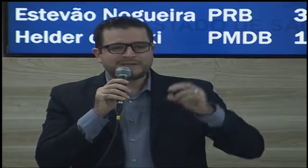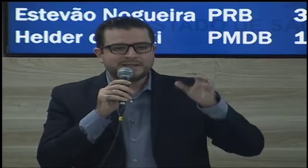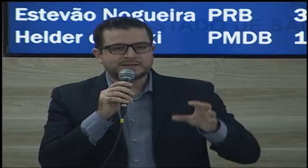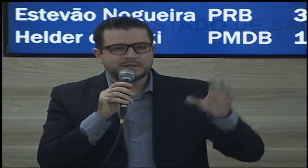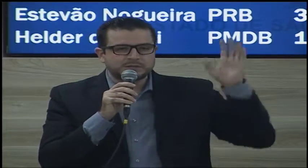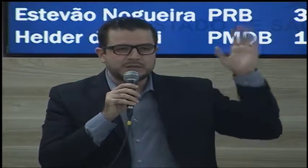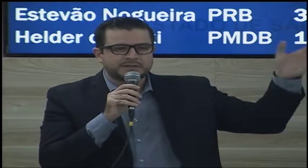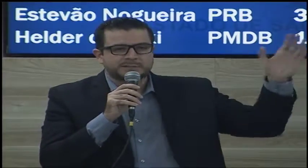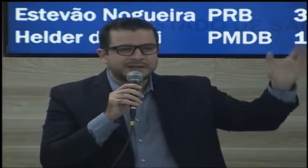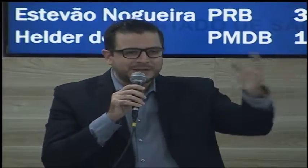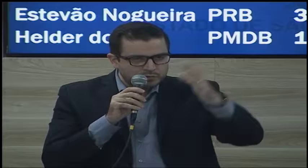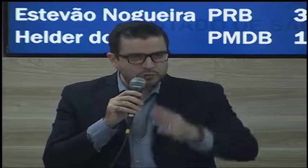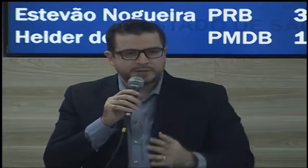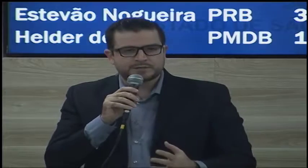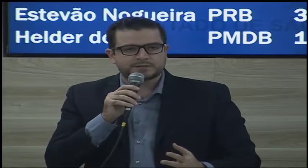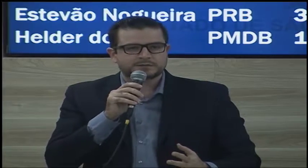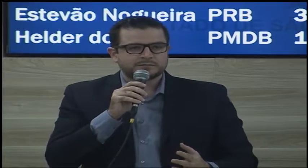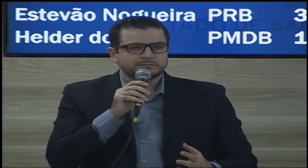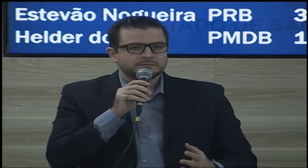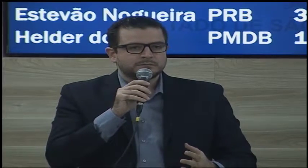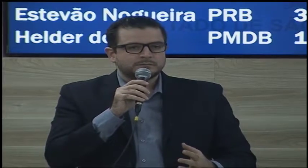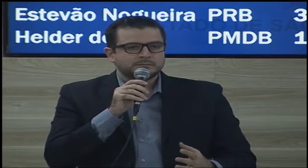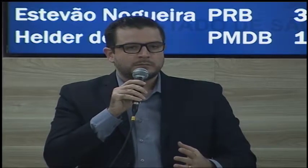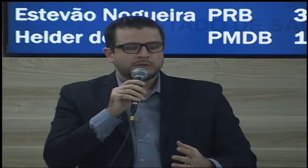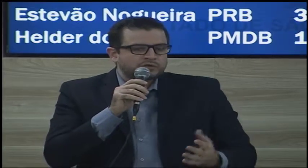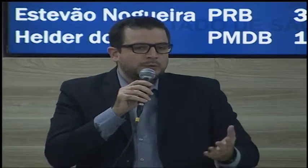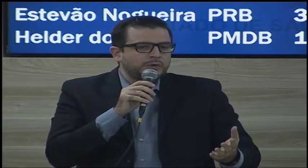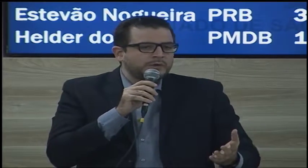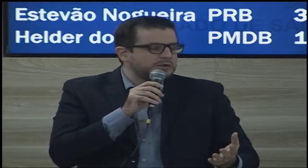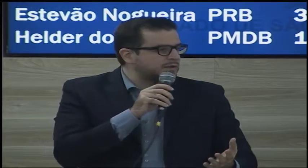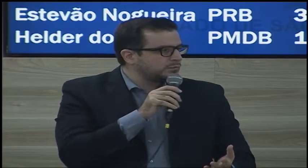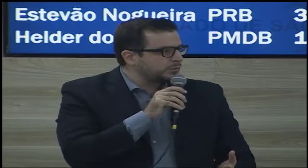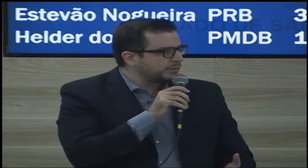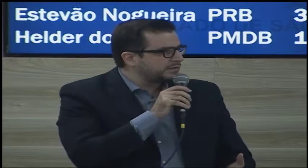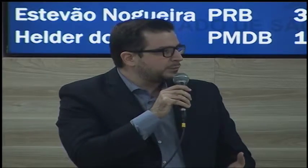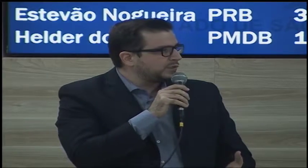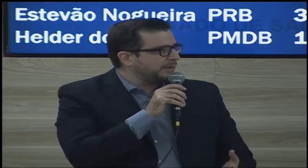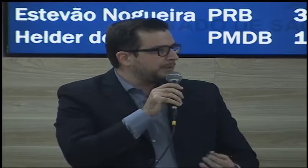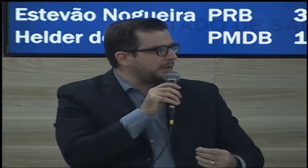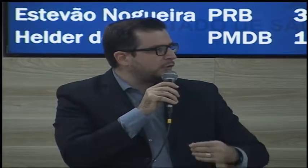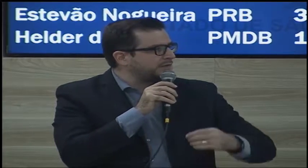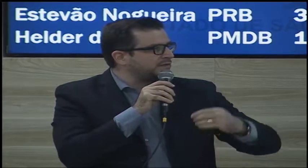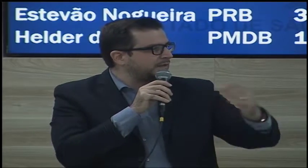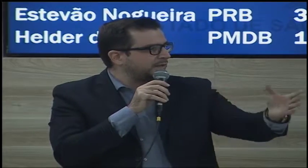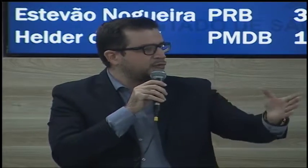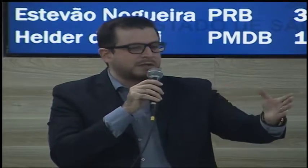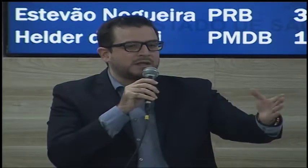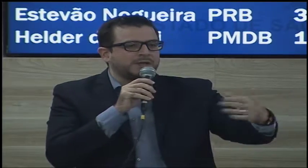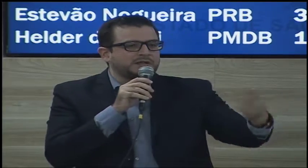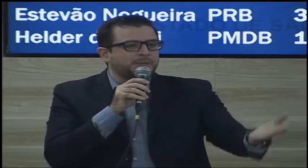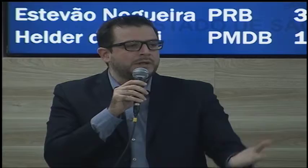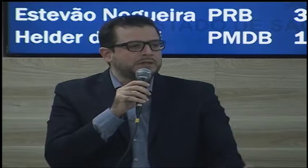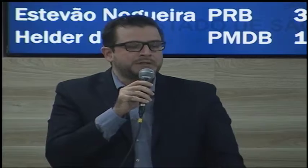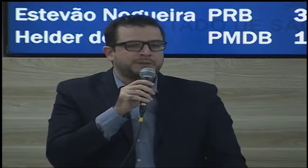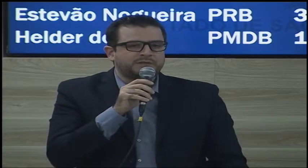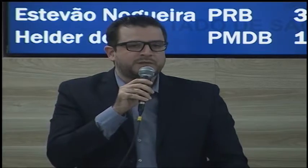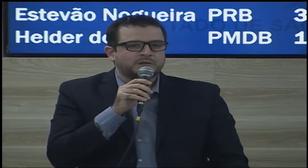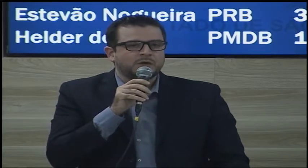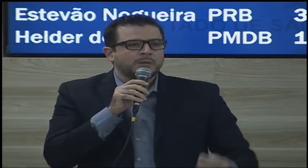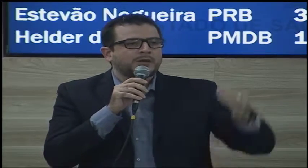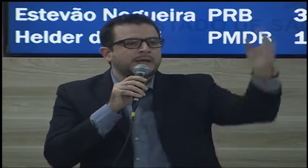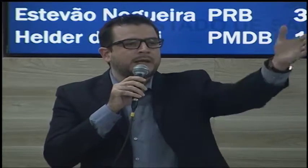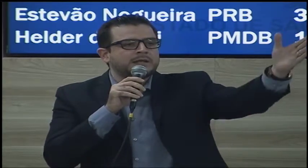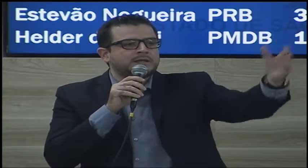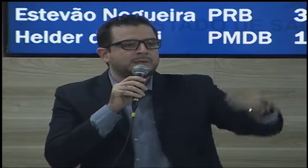aumento excessivo de determinadas doenças. Isso é importantíssimo o município saber para começar a ter o tratamento e política de